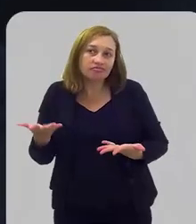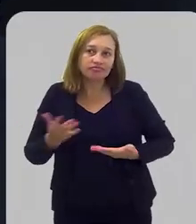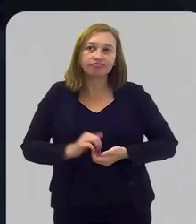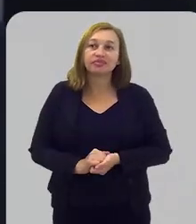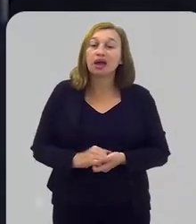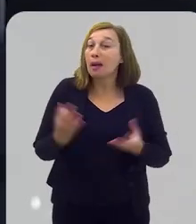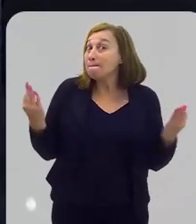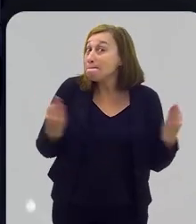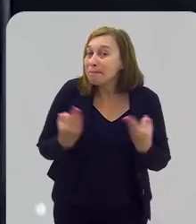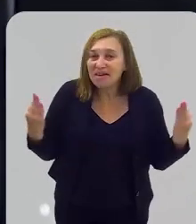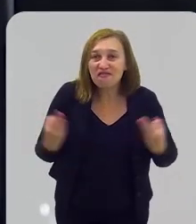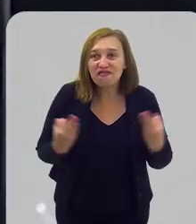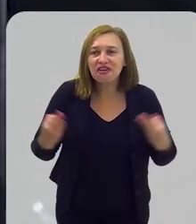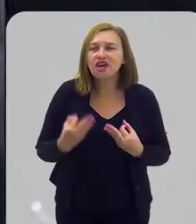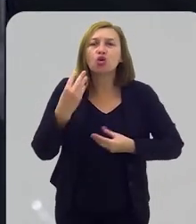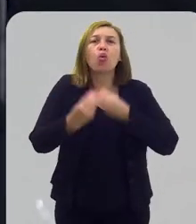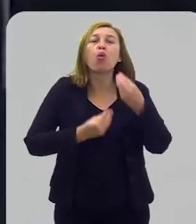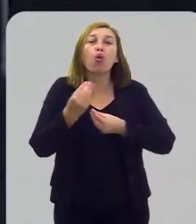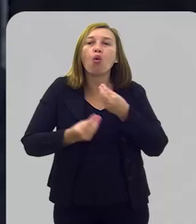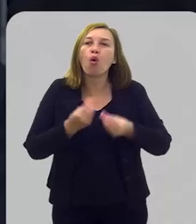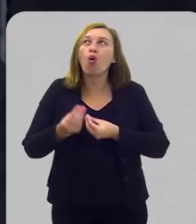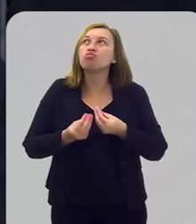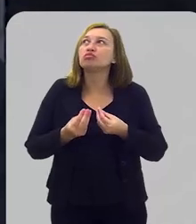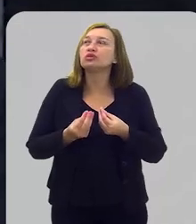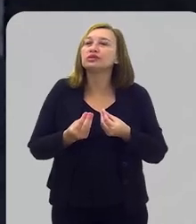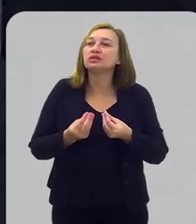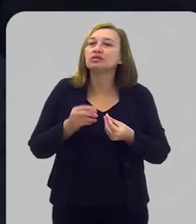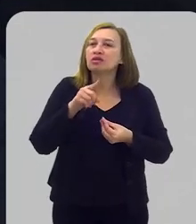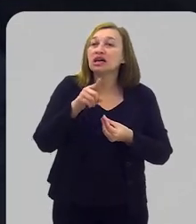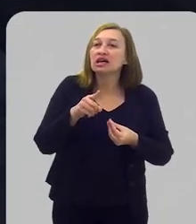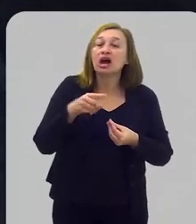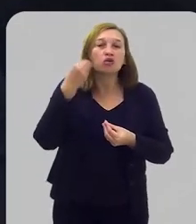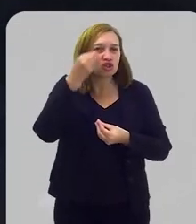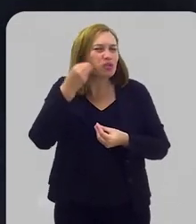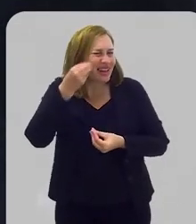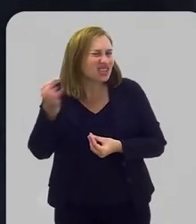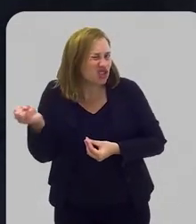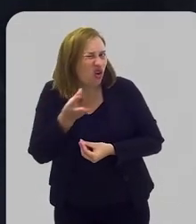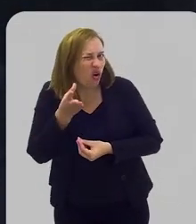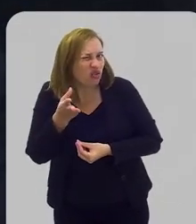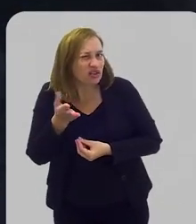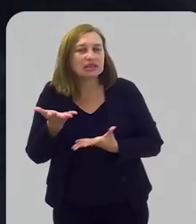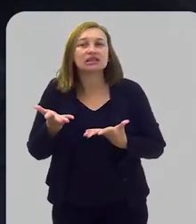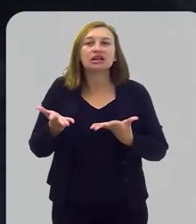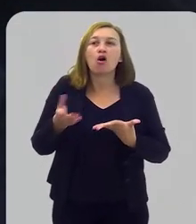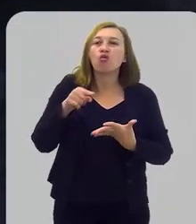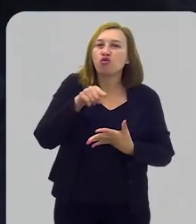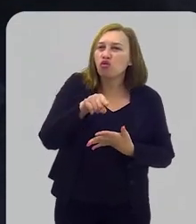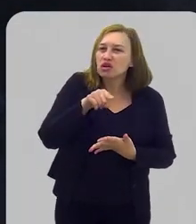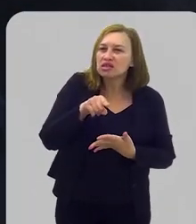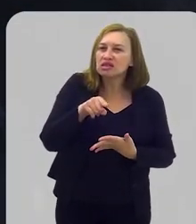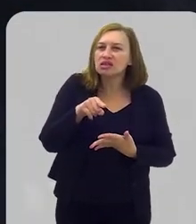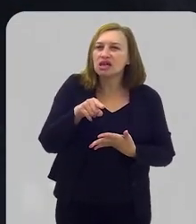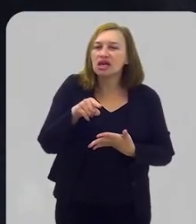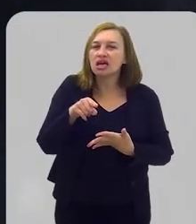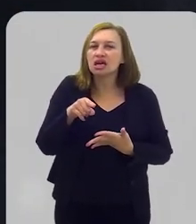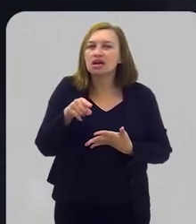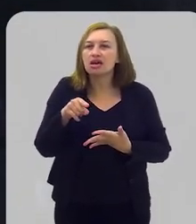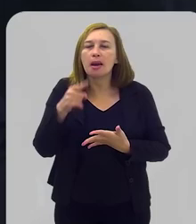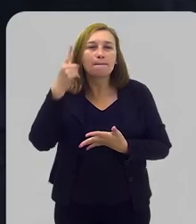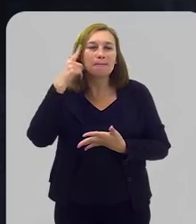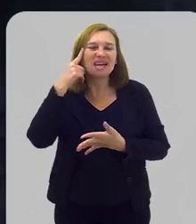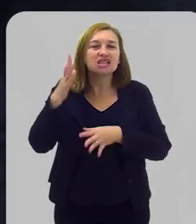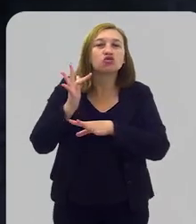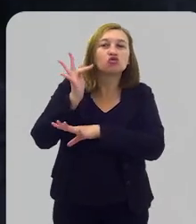é isso foi assim perfeito e como é que tem tudo para você né Porque isso é uma experiência renova você que que você espera